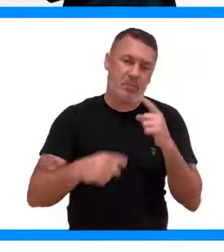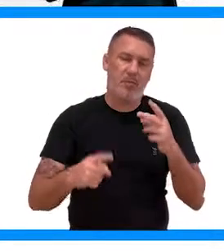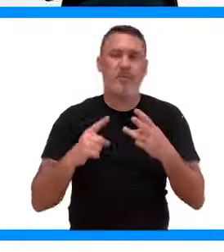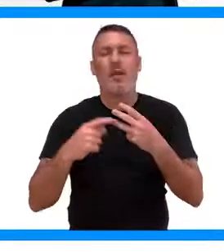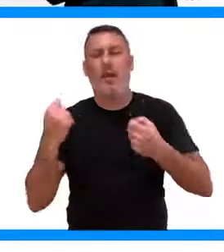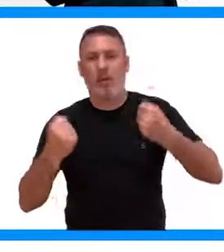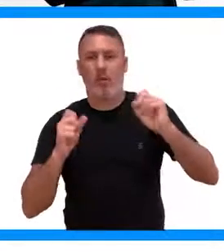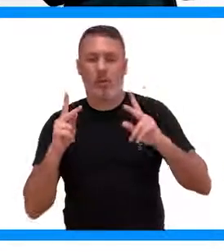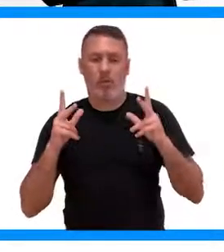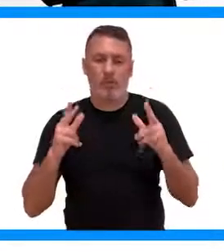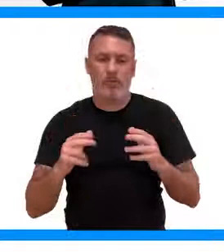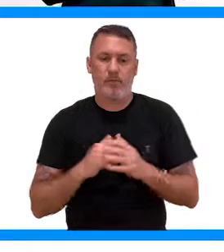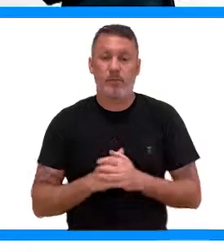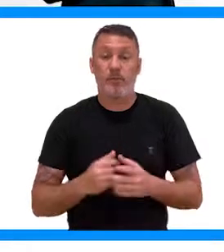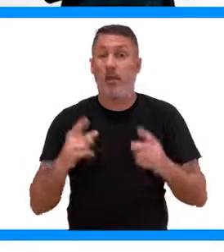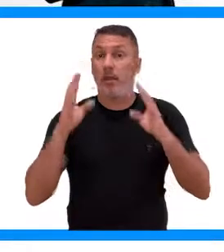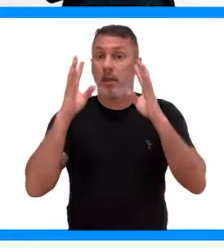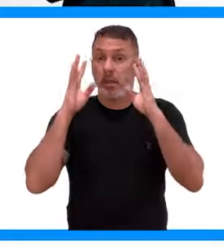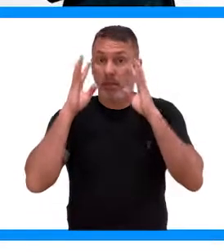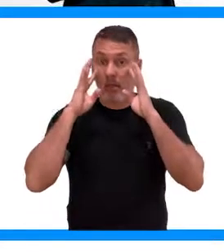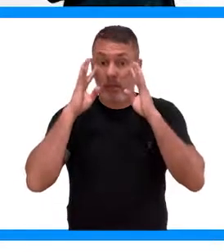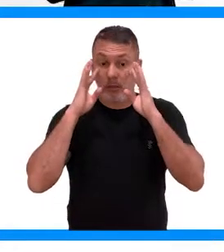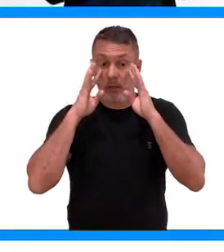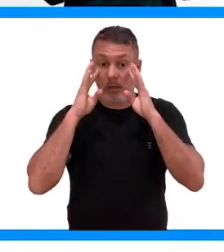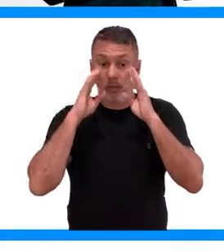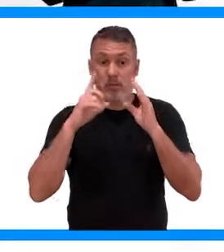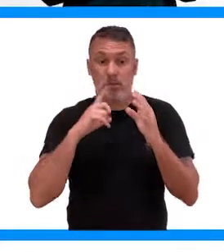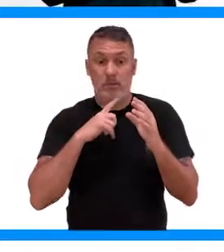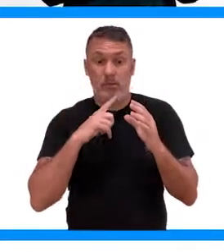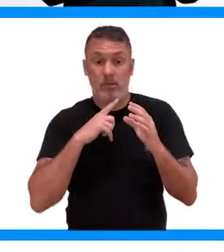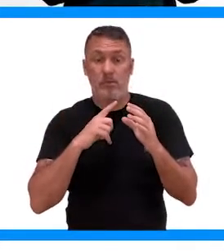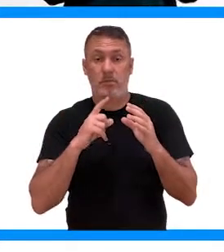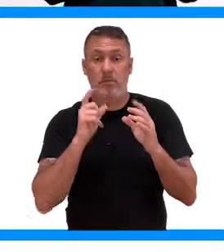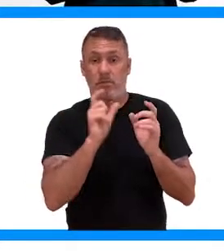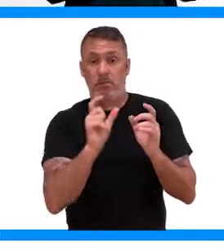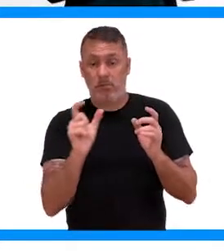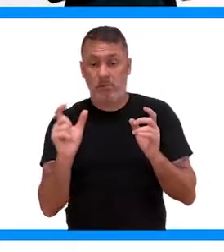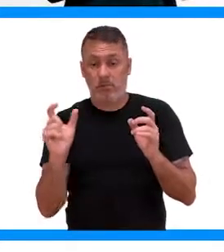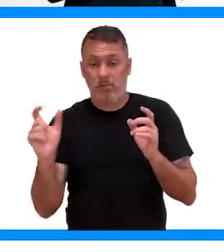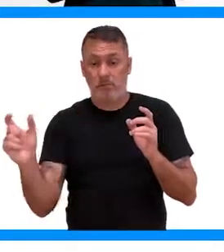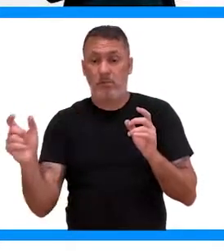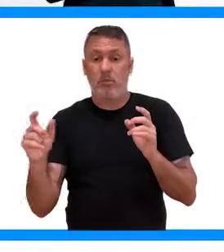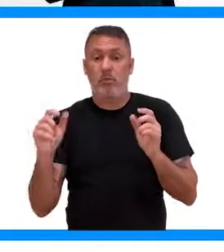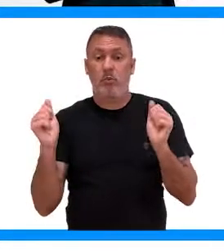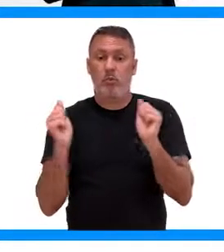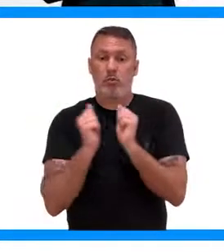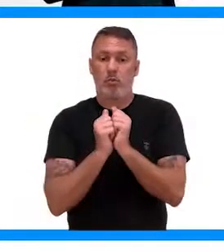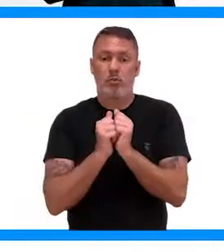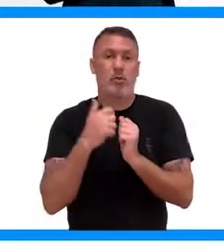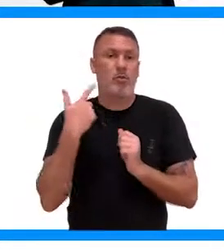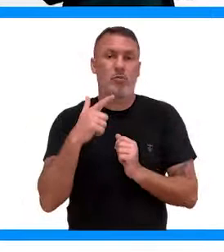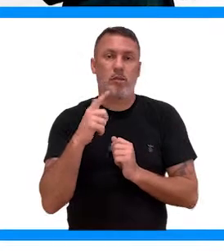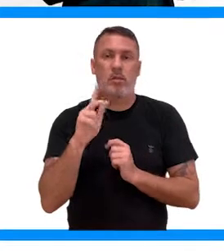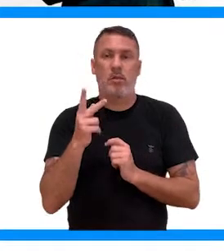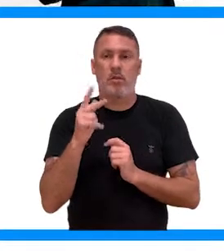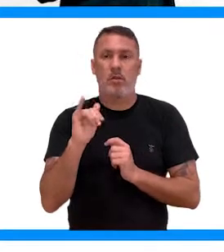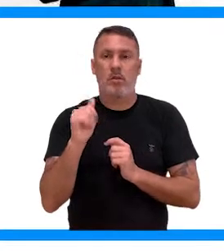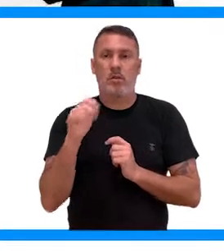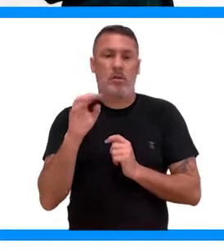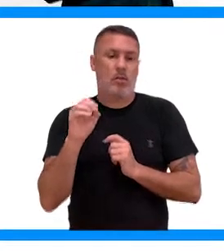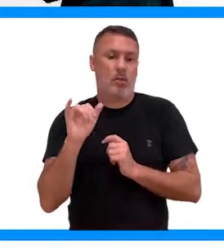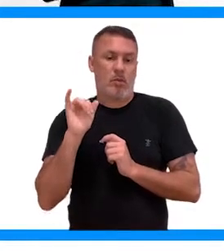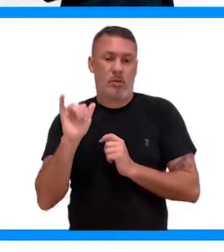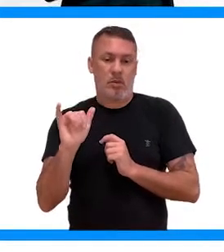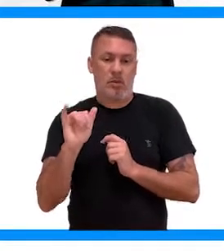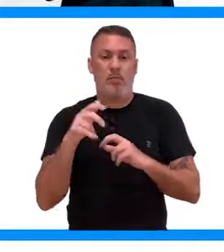e veículo, veículo. Bien? Atención, dos vocales cerradas juntas no producen hiato y, por